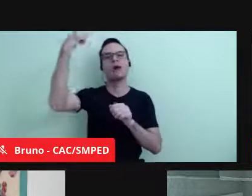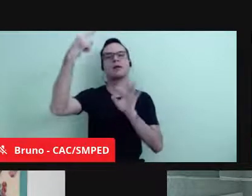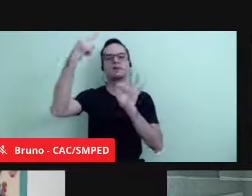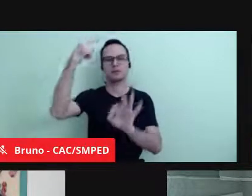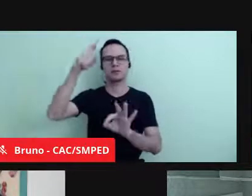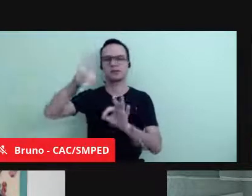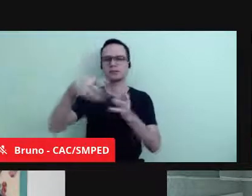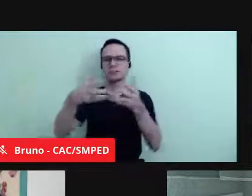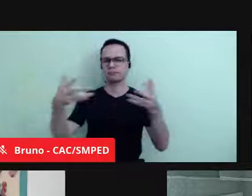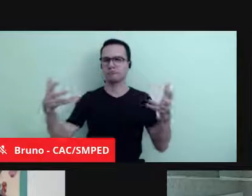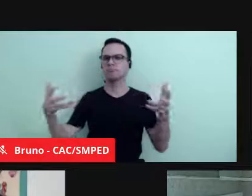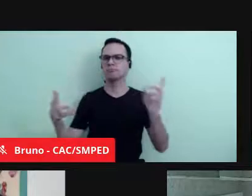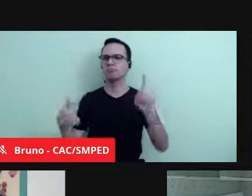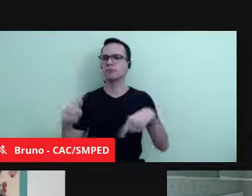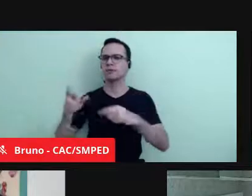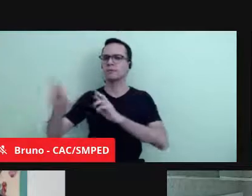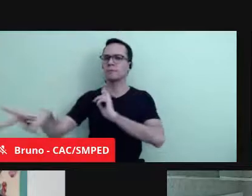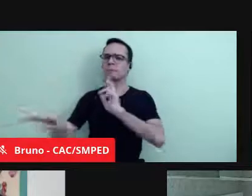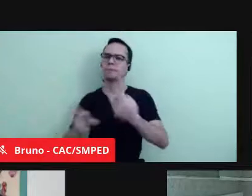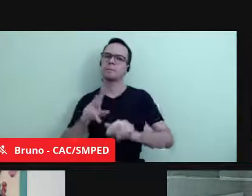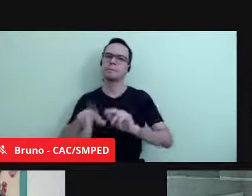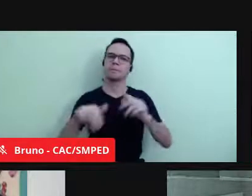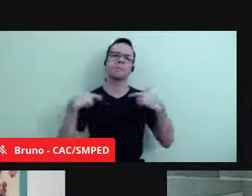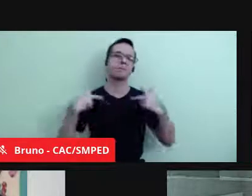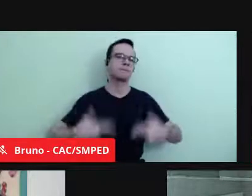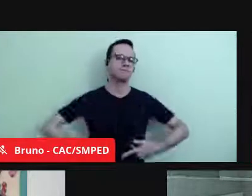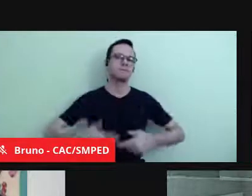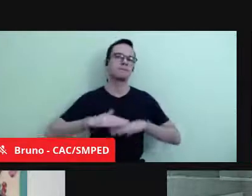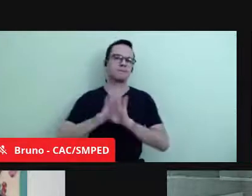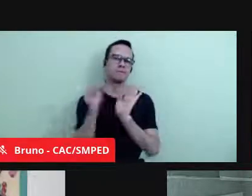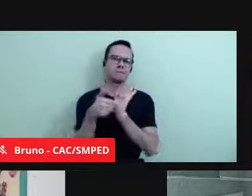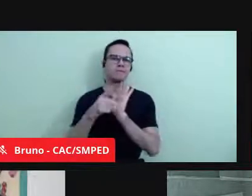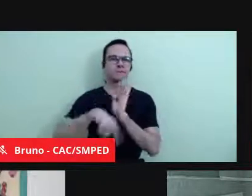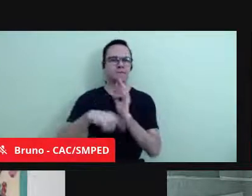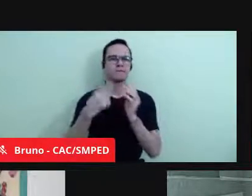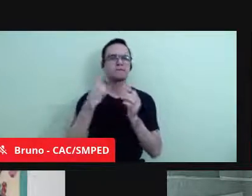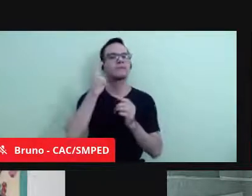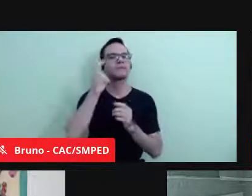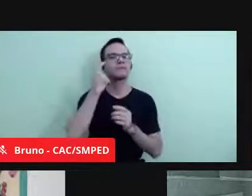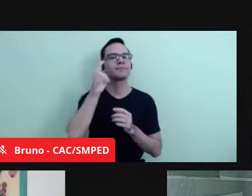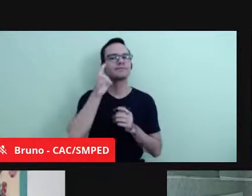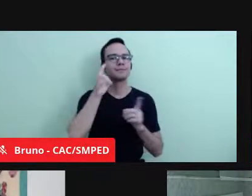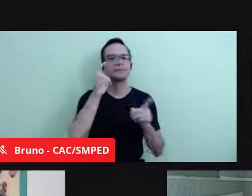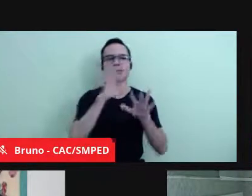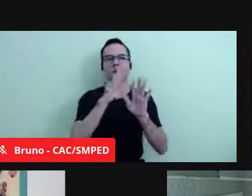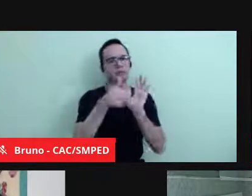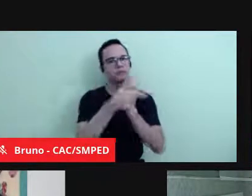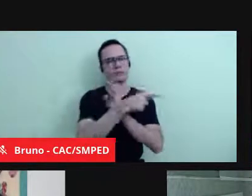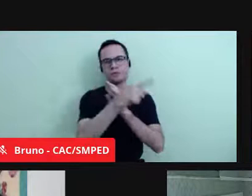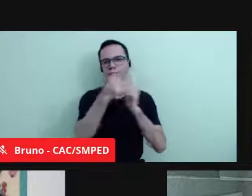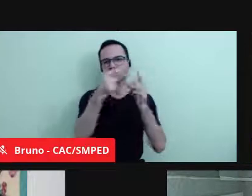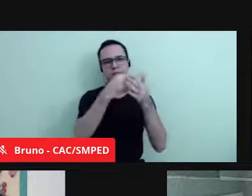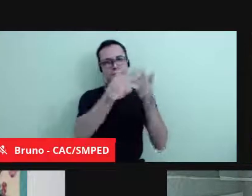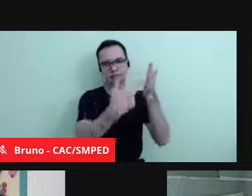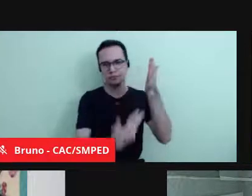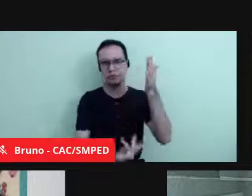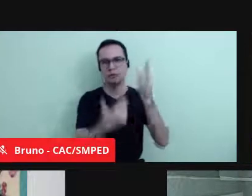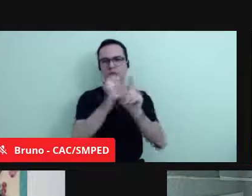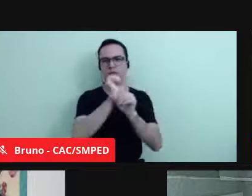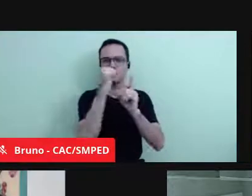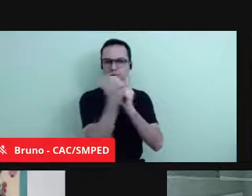grandiosidade que é a diversidade humana como um todo e que a gente leve em consideração todos esses aspectos, né,